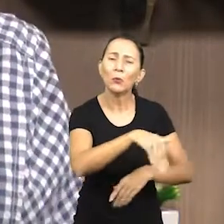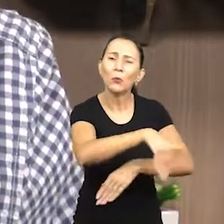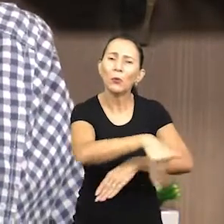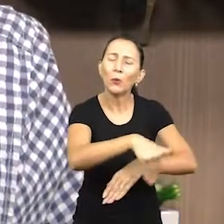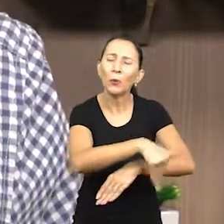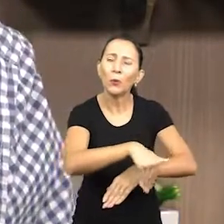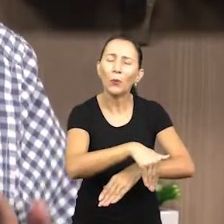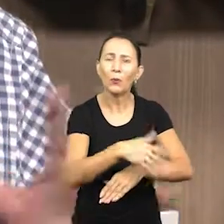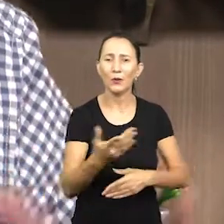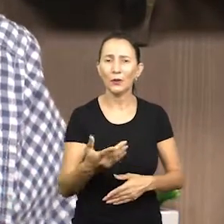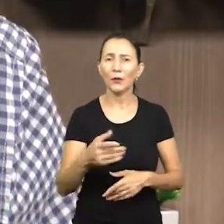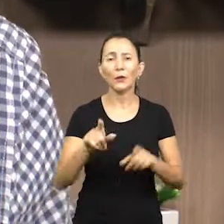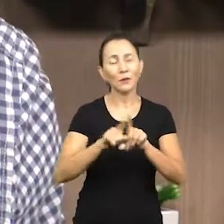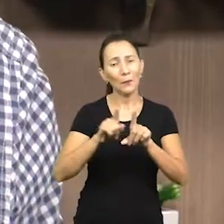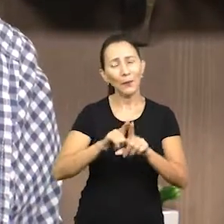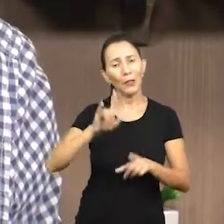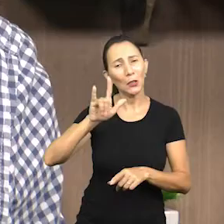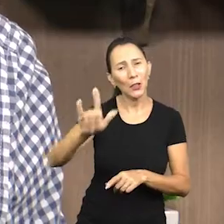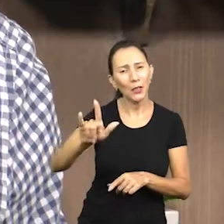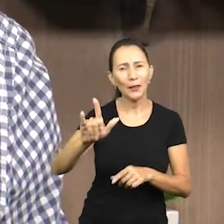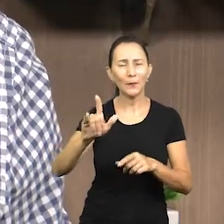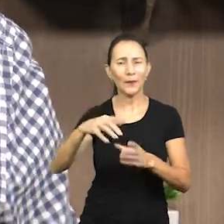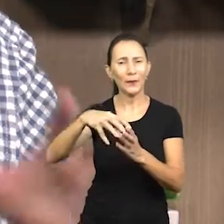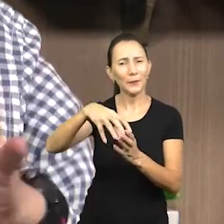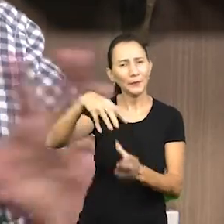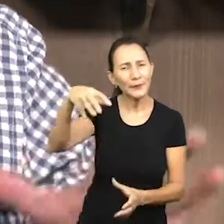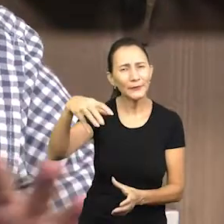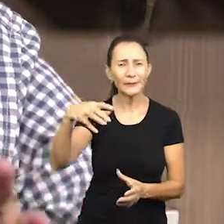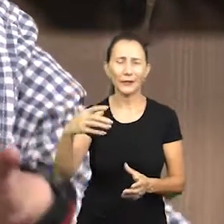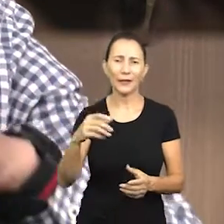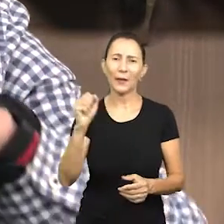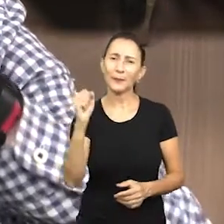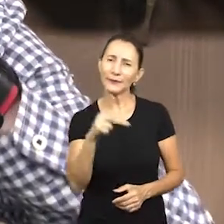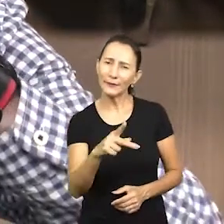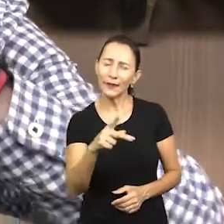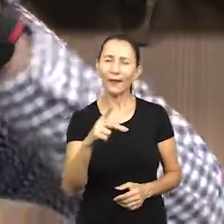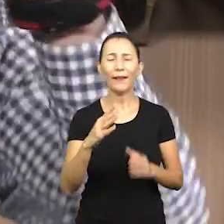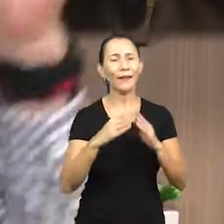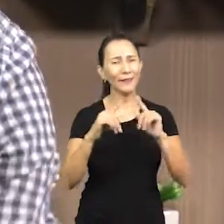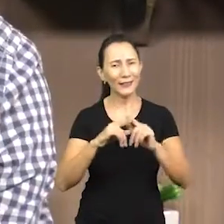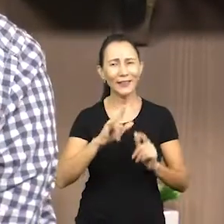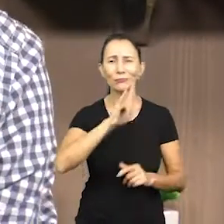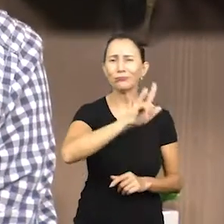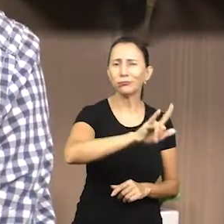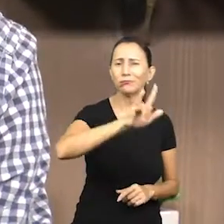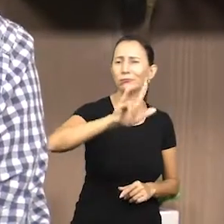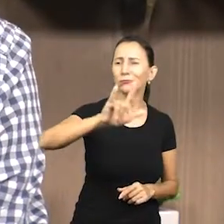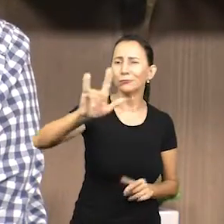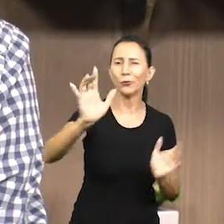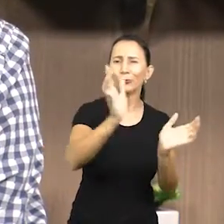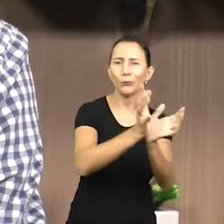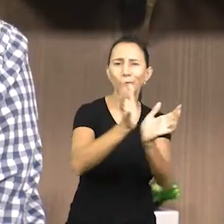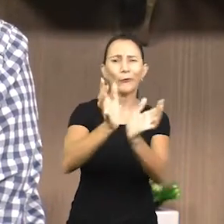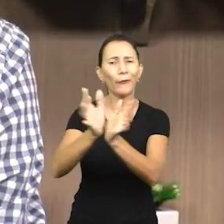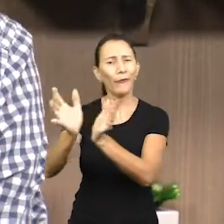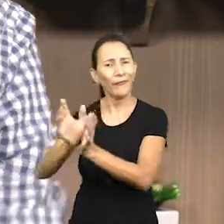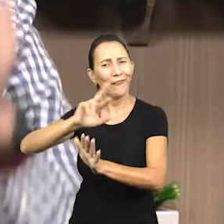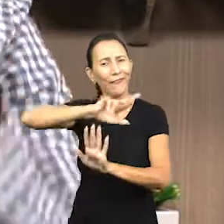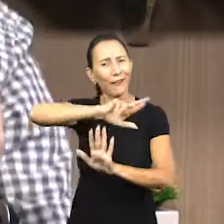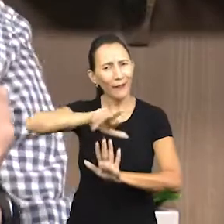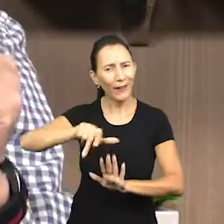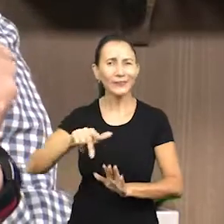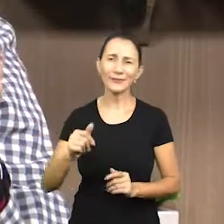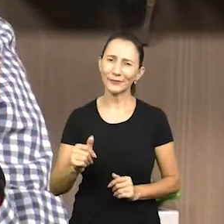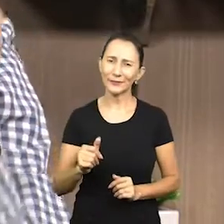os empresários, aposentados. A igreja ama todas e quaisquer pessoas.